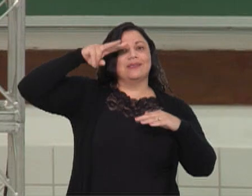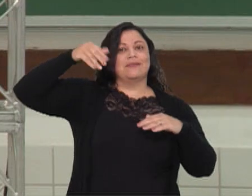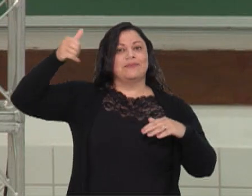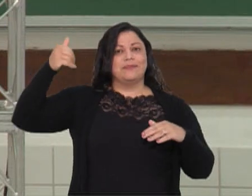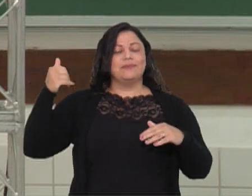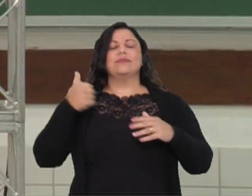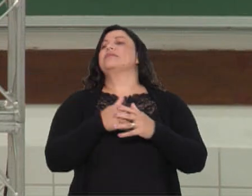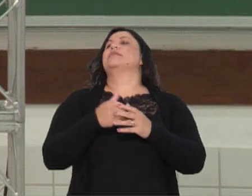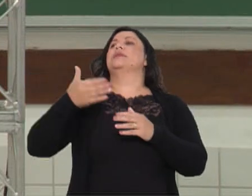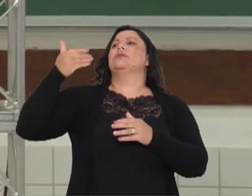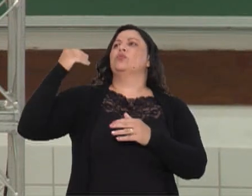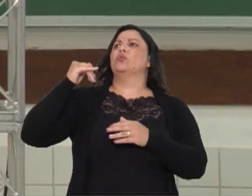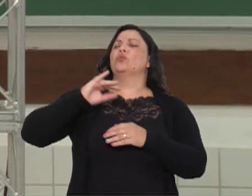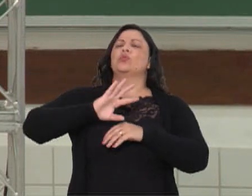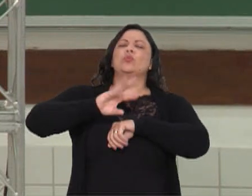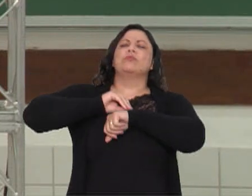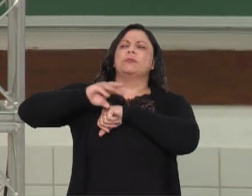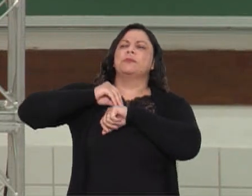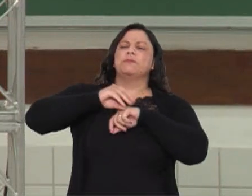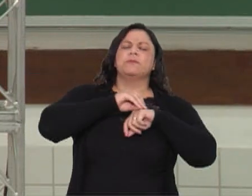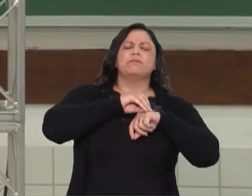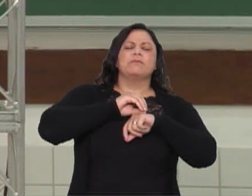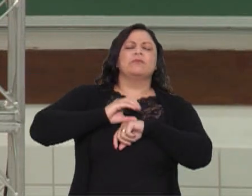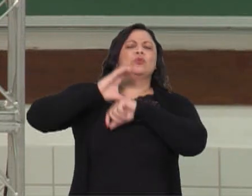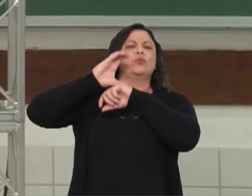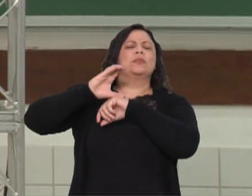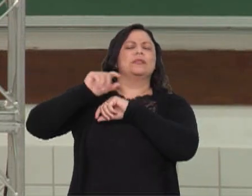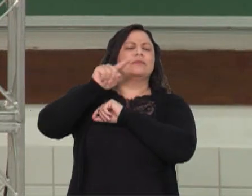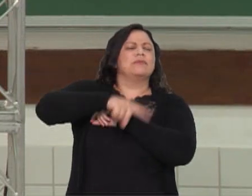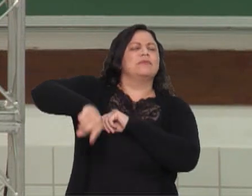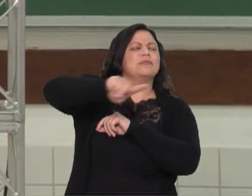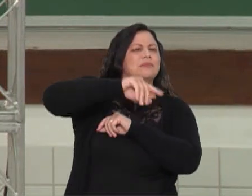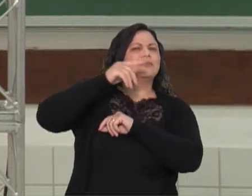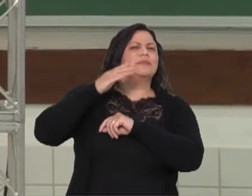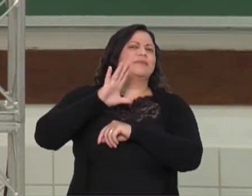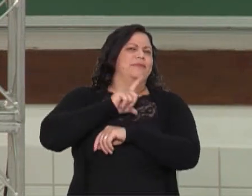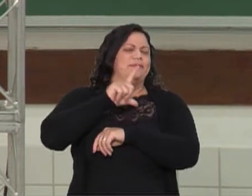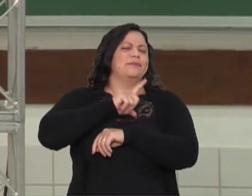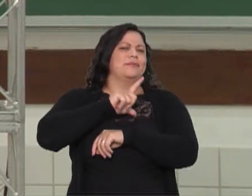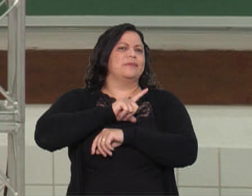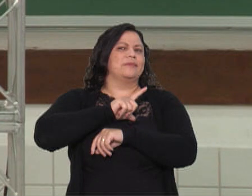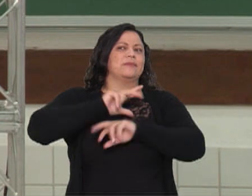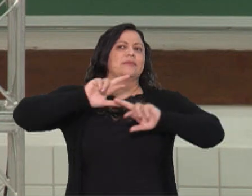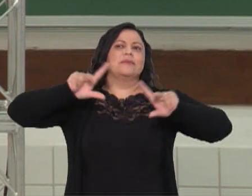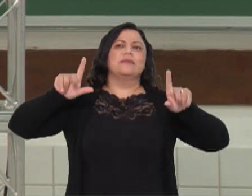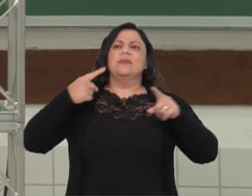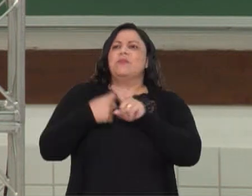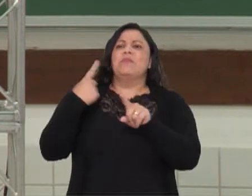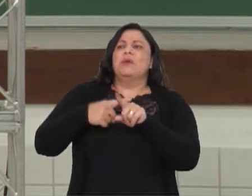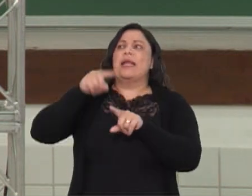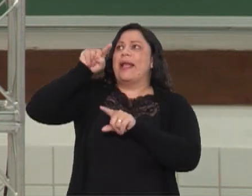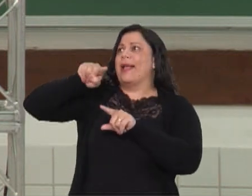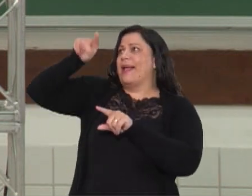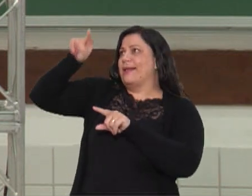de vocês sobre as regras de acentuação. Por que certas palavras recebem acentos e outras não?